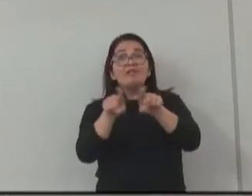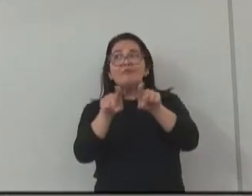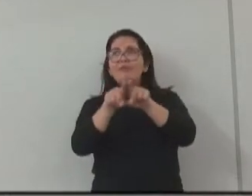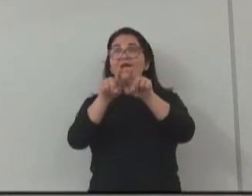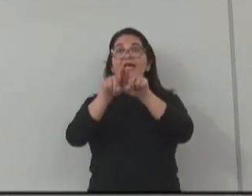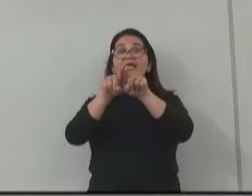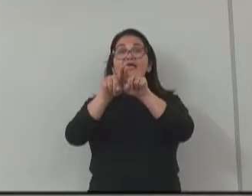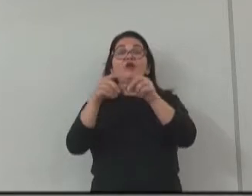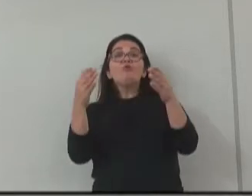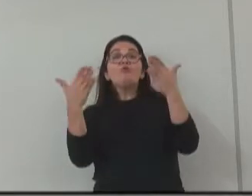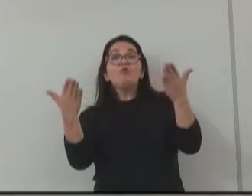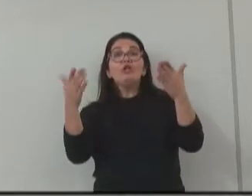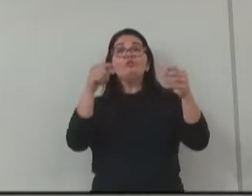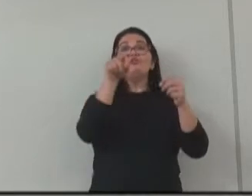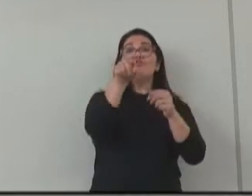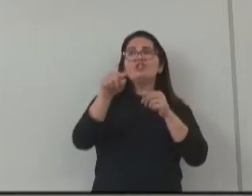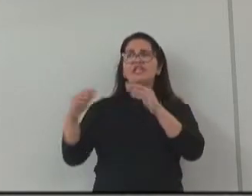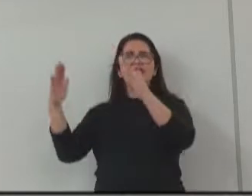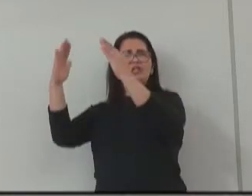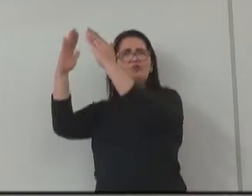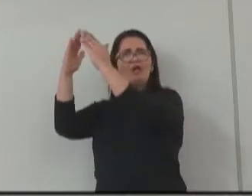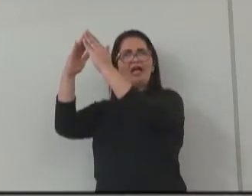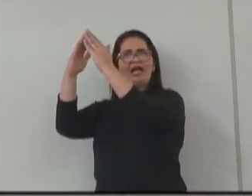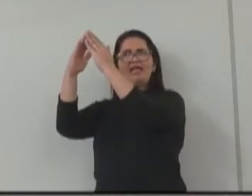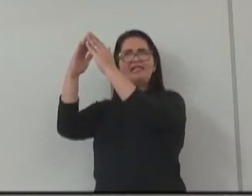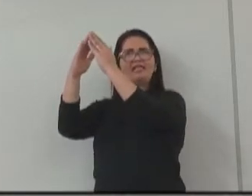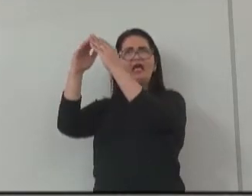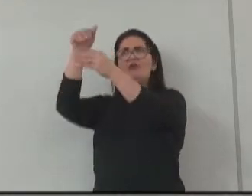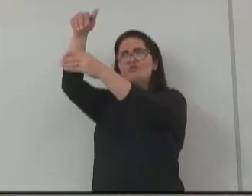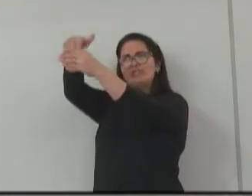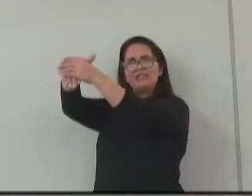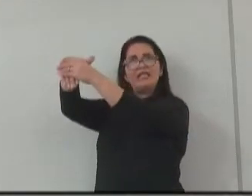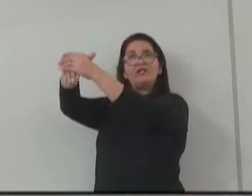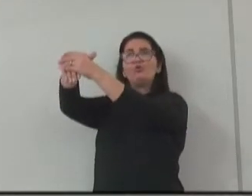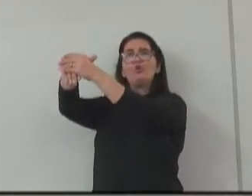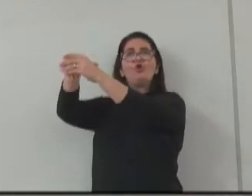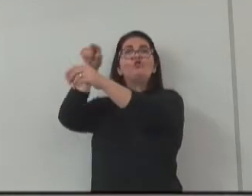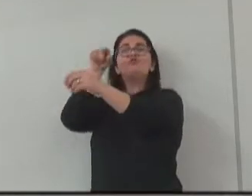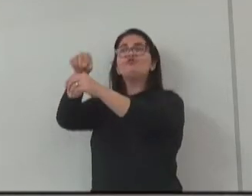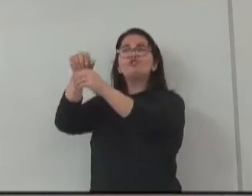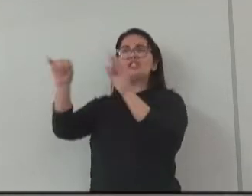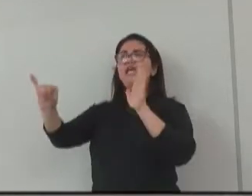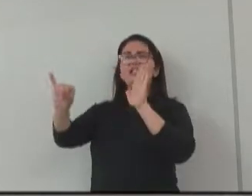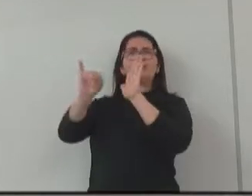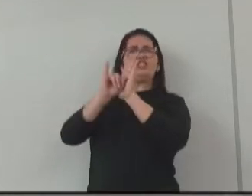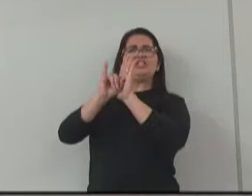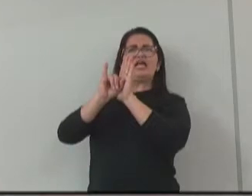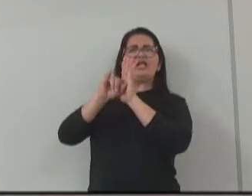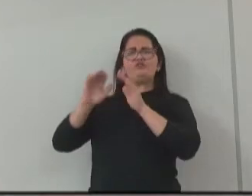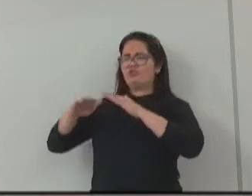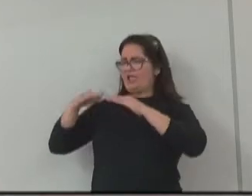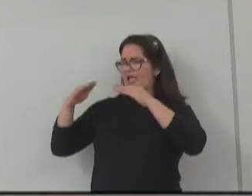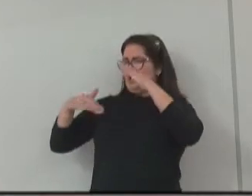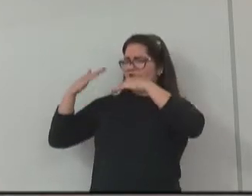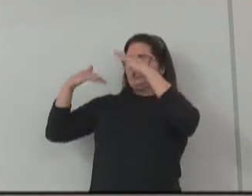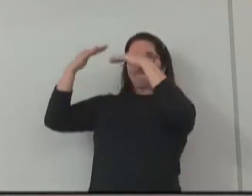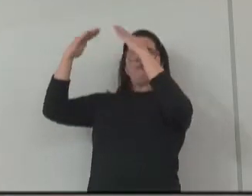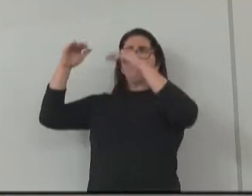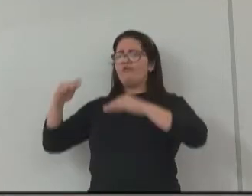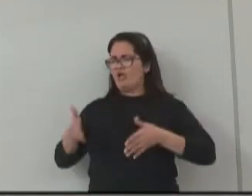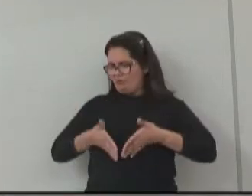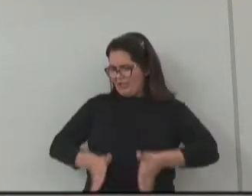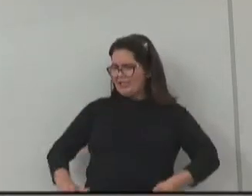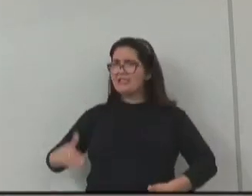rua da sua casa. É ali um lugar onde você criou a sua identidade, onde você aprendeu muitas